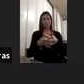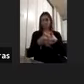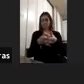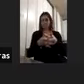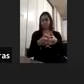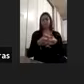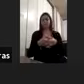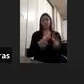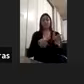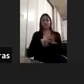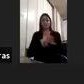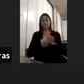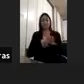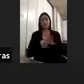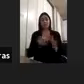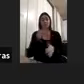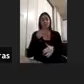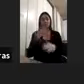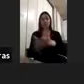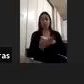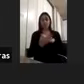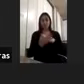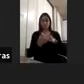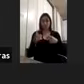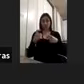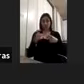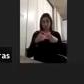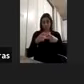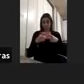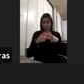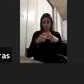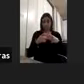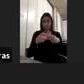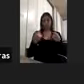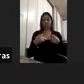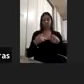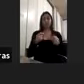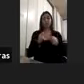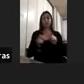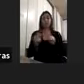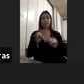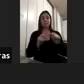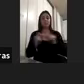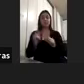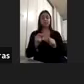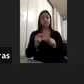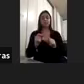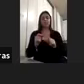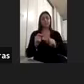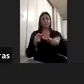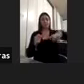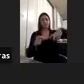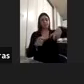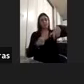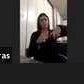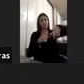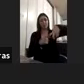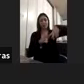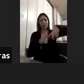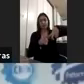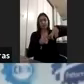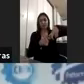profissional. Aí, quando ele procurou um médico, ele teve primeiro lesões nos 2 joelhos, síndrome no fêmur ele teve,